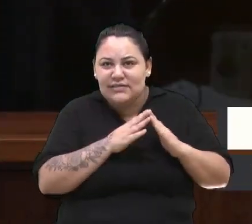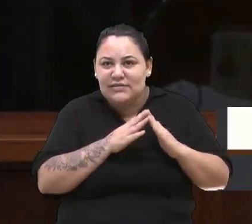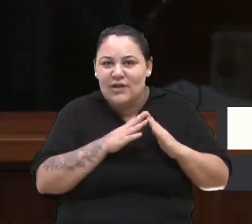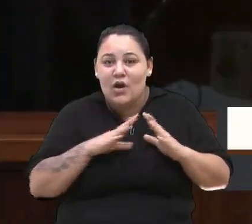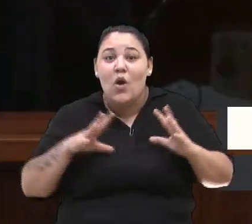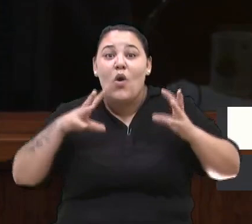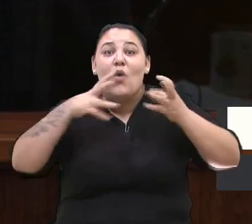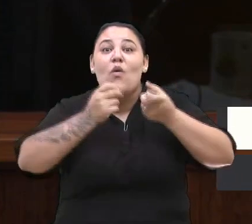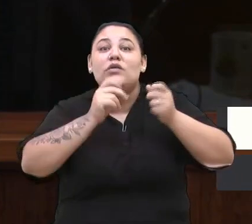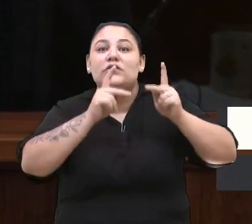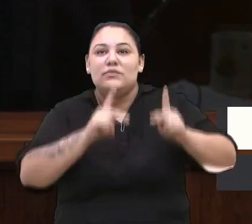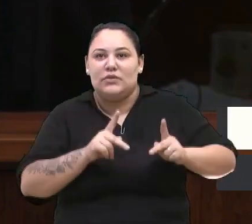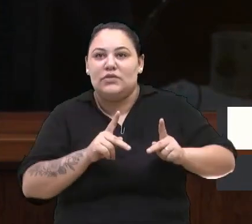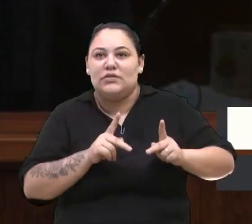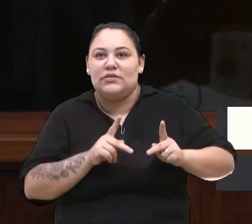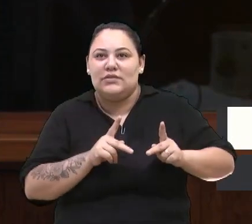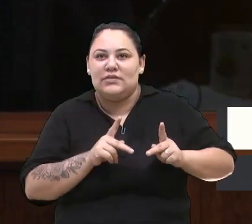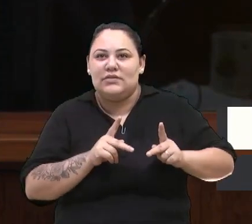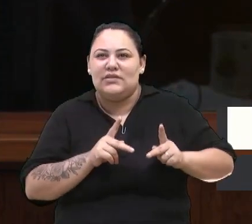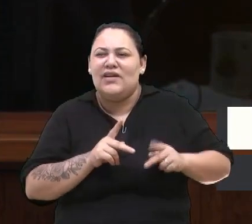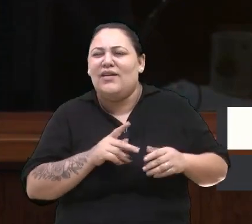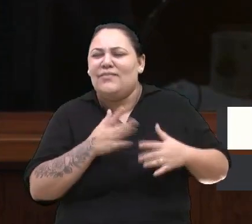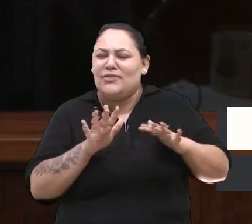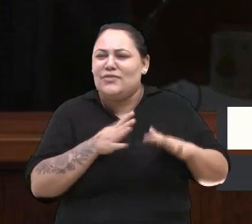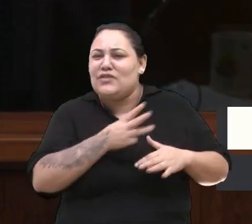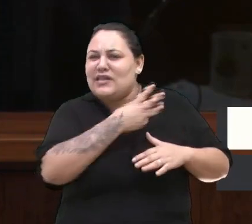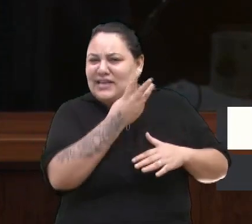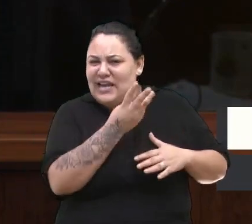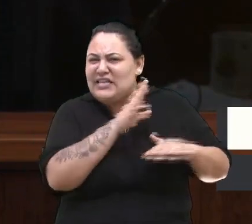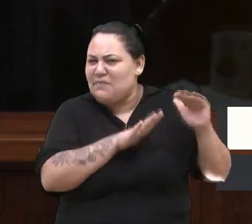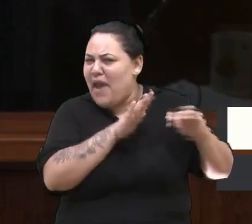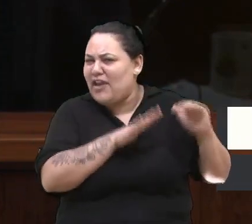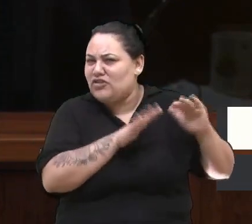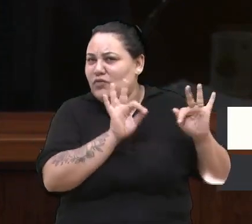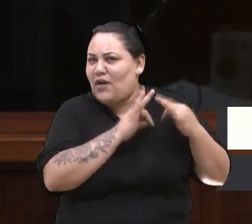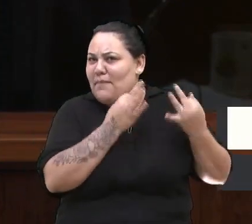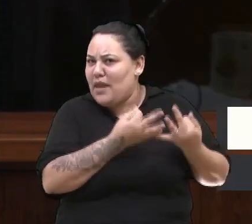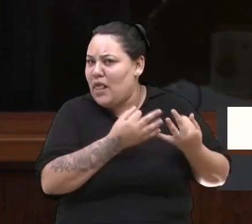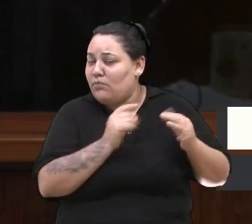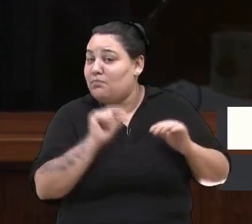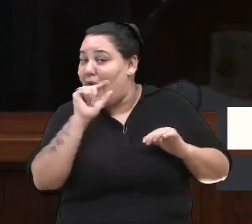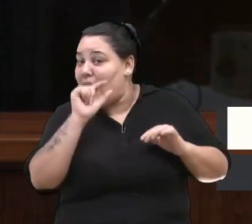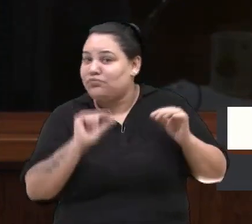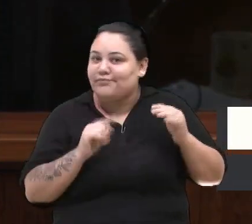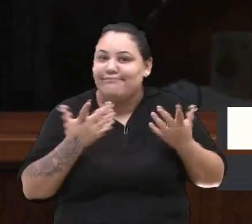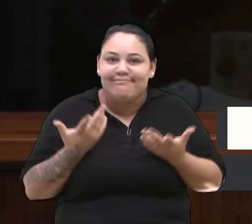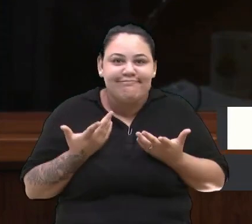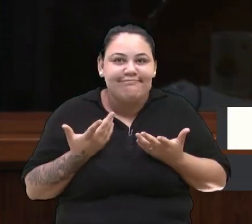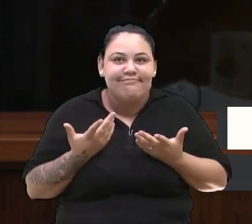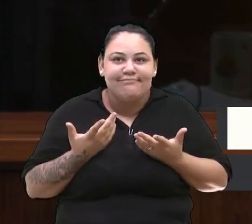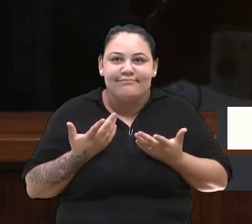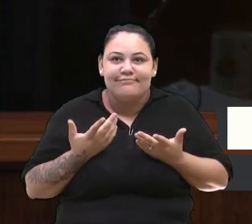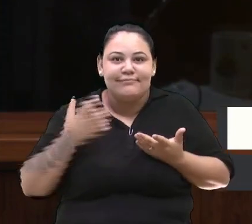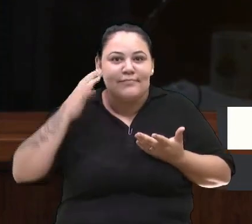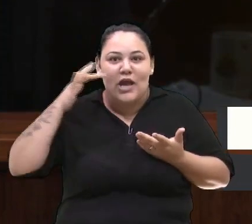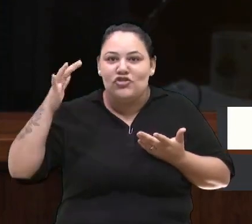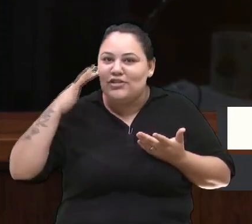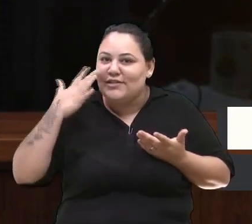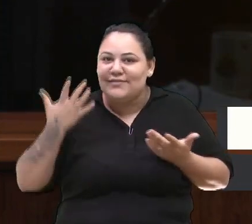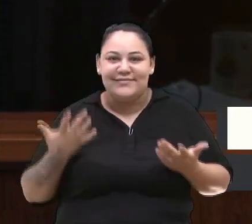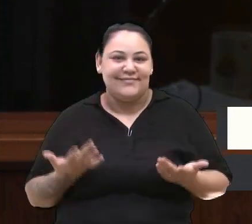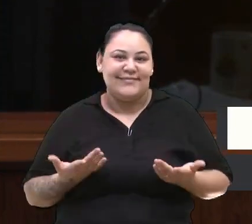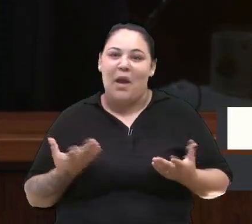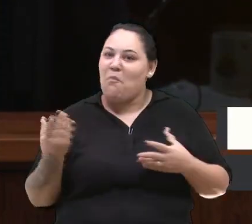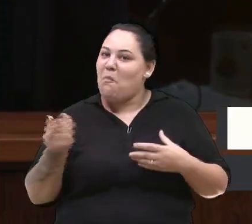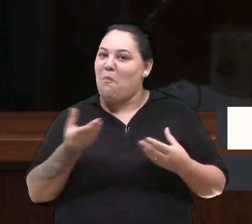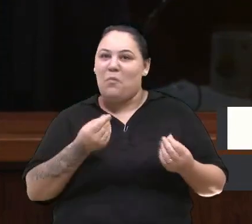pessoas? 3 por família, na média? Um pouco mais, um pouco menos? Pois é. Tem que